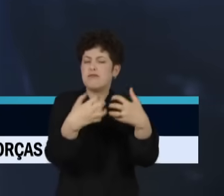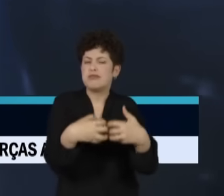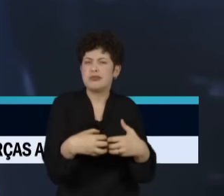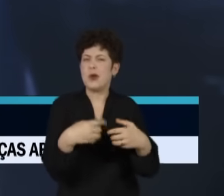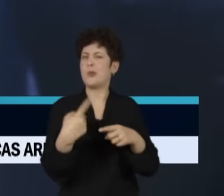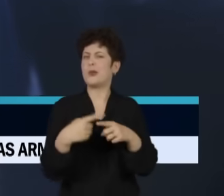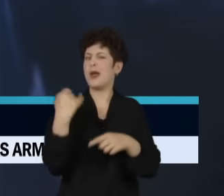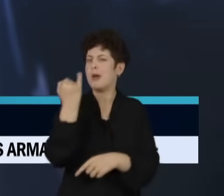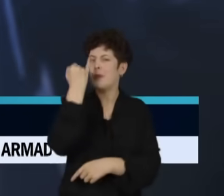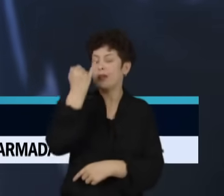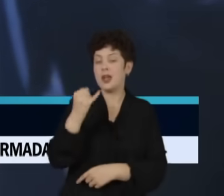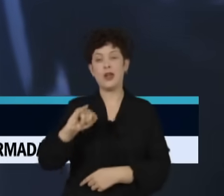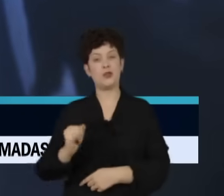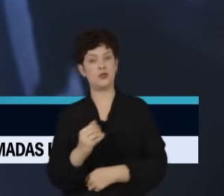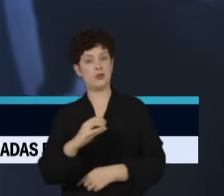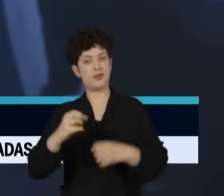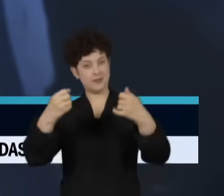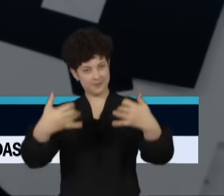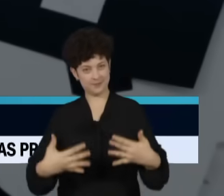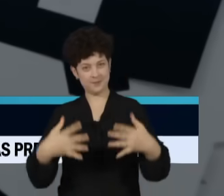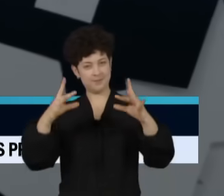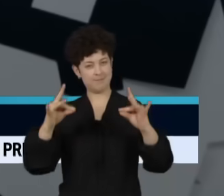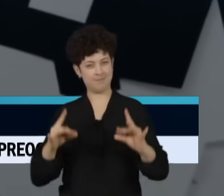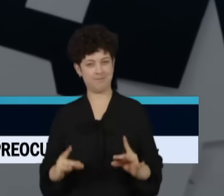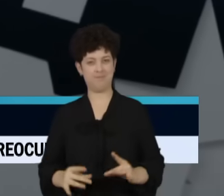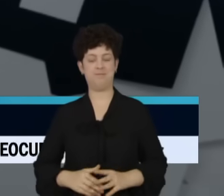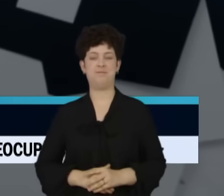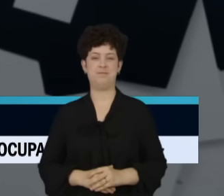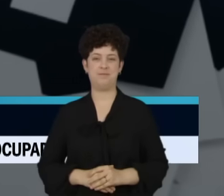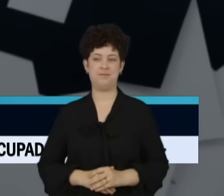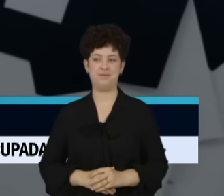importante? O Jornal da Cultura explica para você.